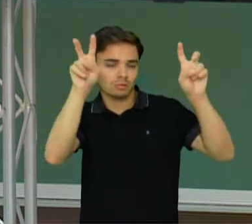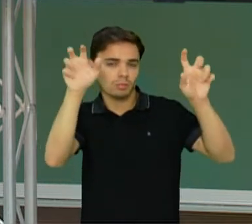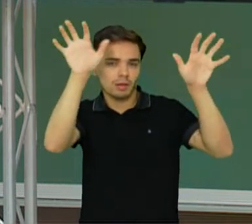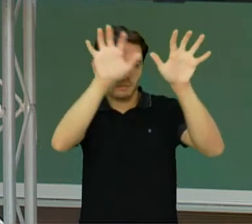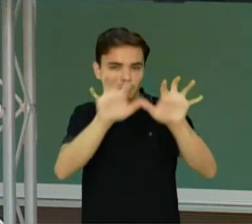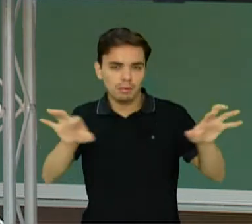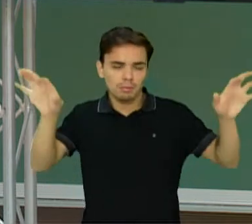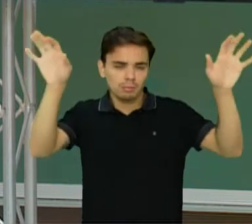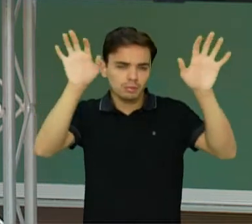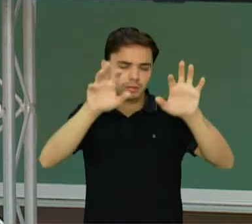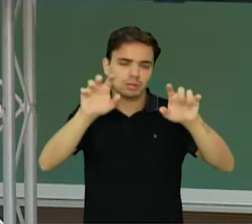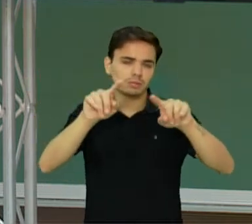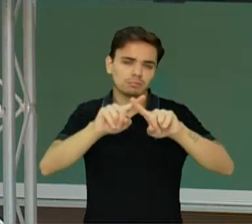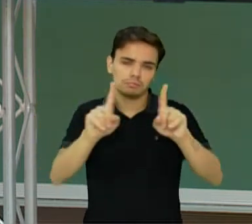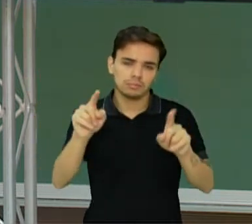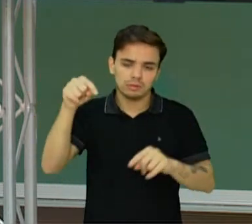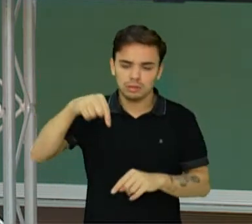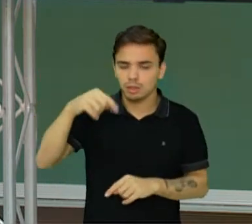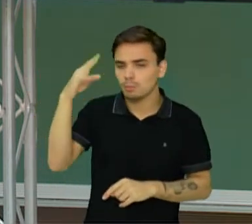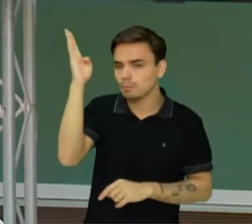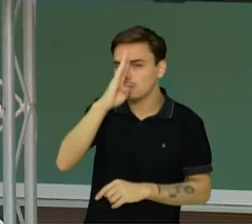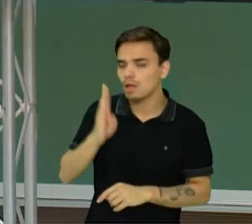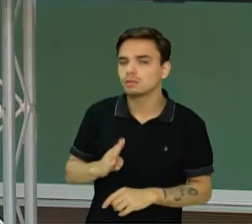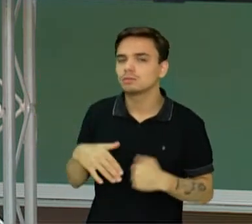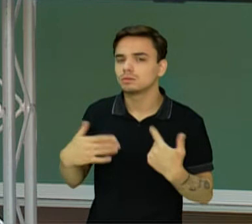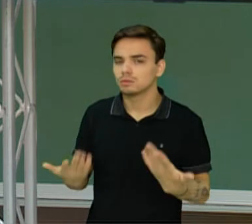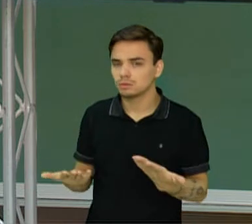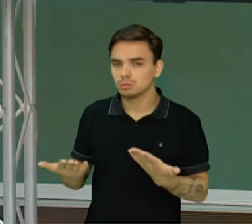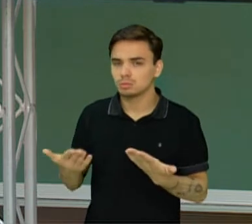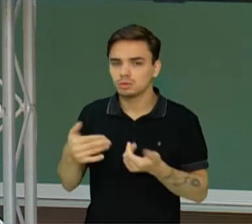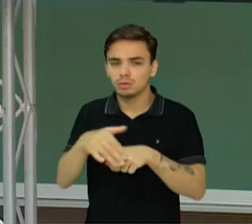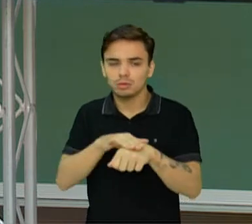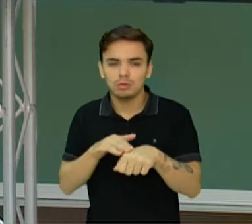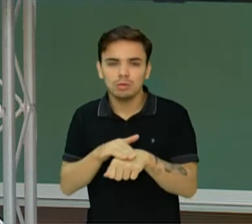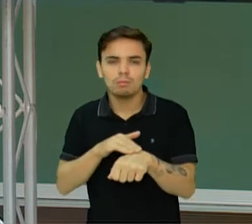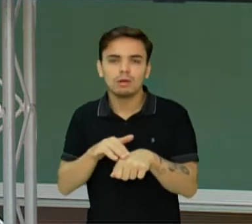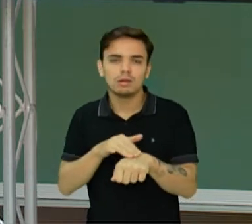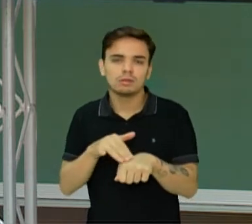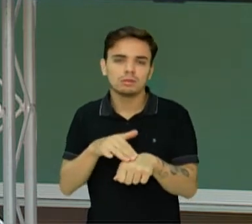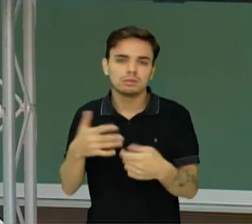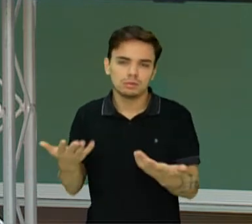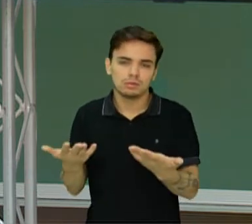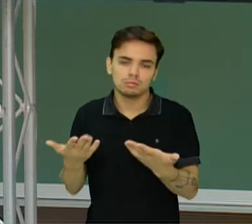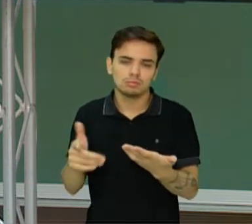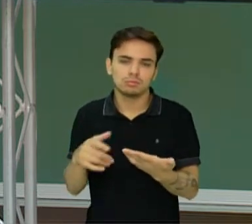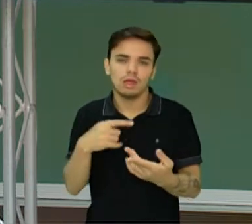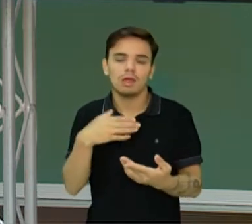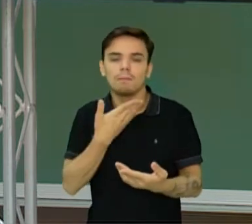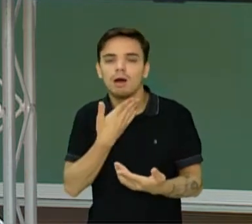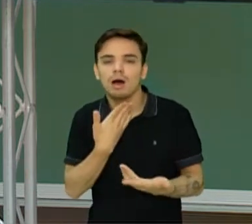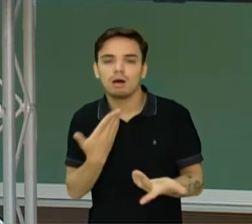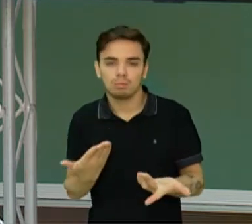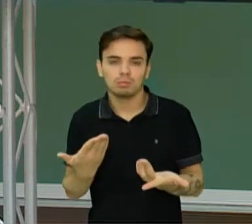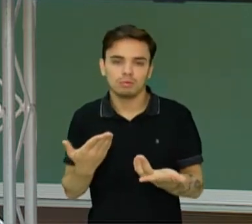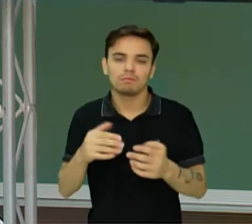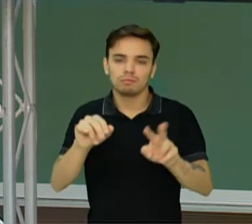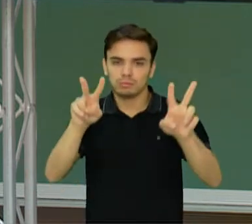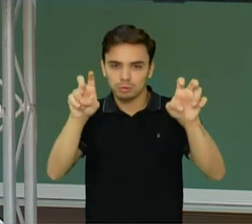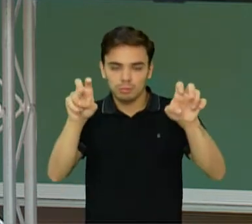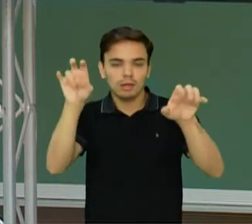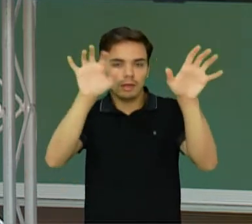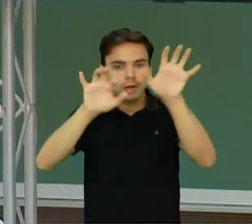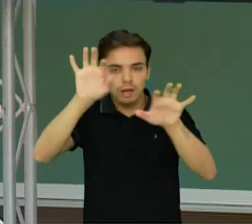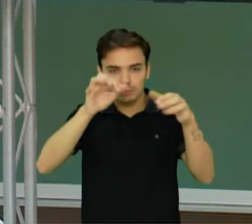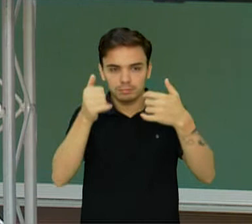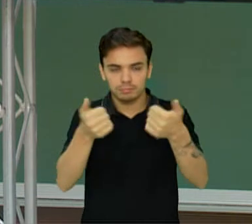no Brasil tem muito disso, né? Não tem o que falar, você começa uma conversa, você fala sobre o clima, já que está meio sem assunto, ok? Vamos praticar mais agora com o